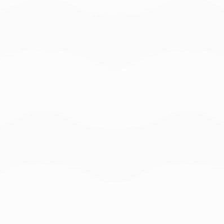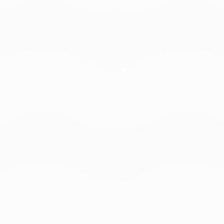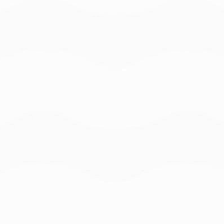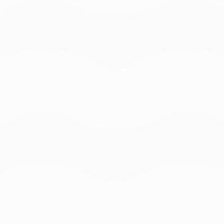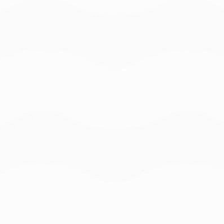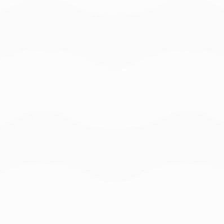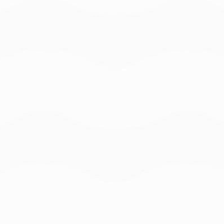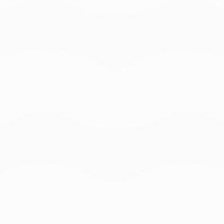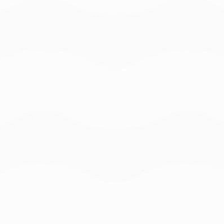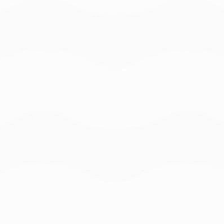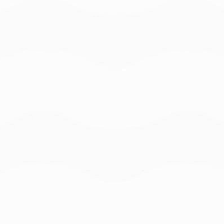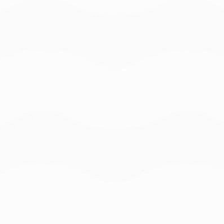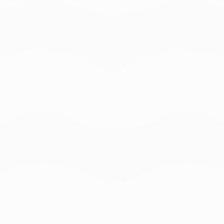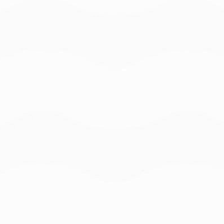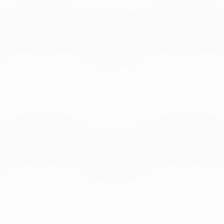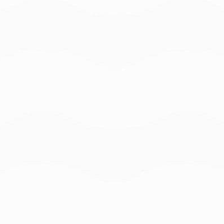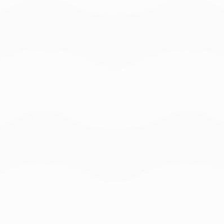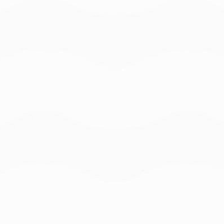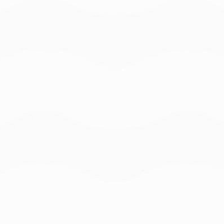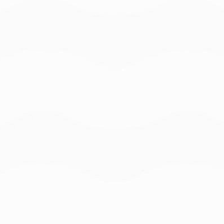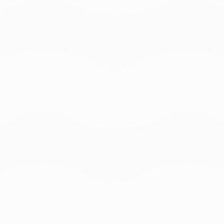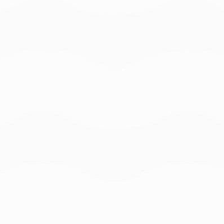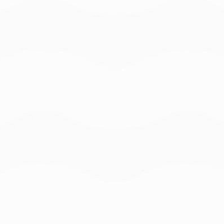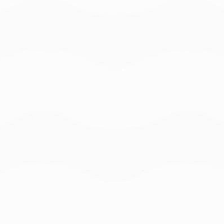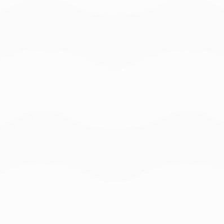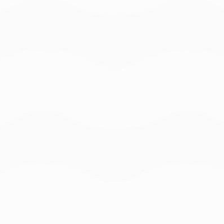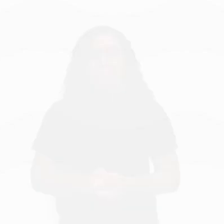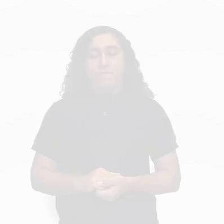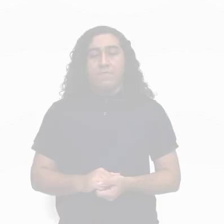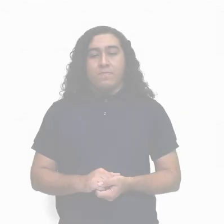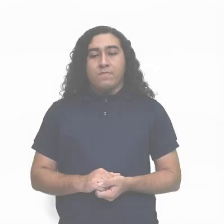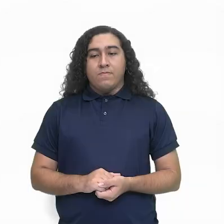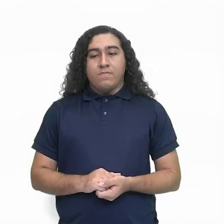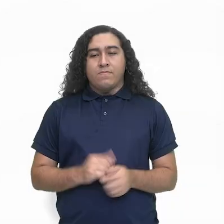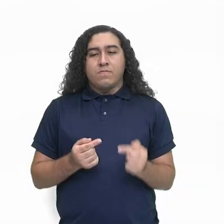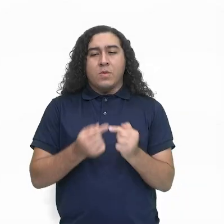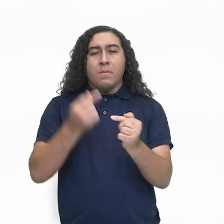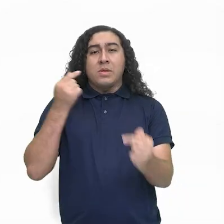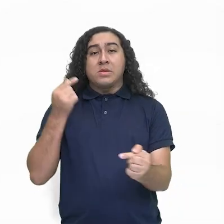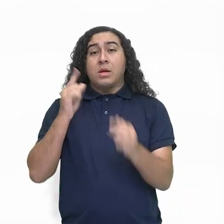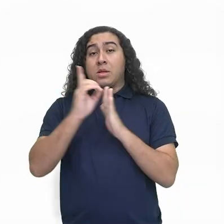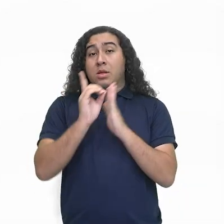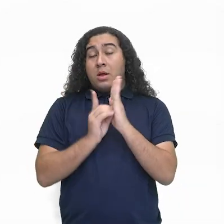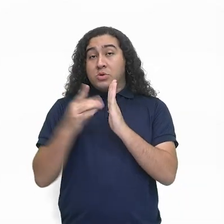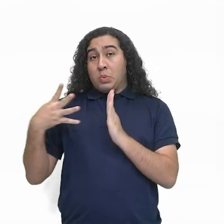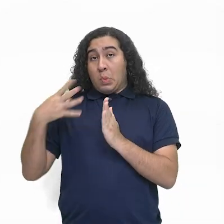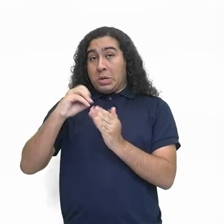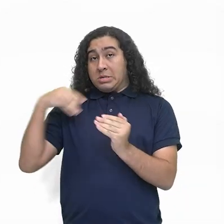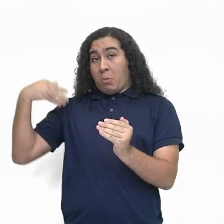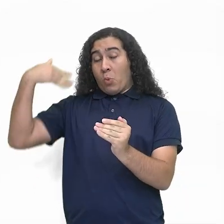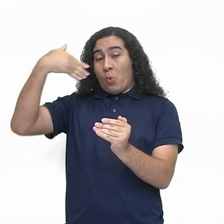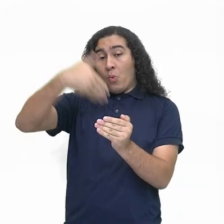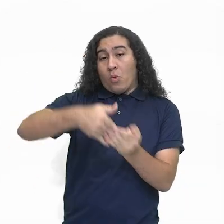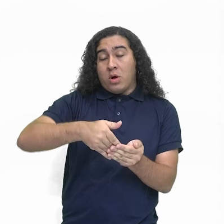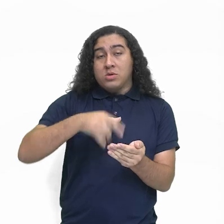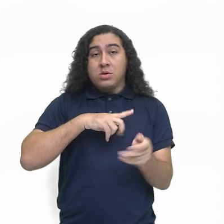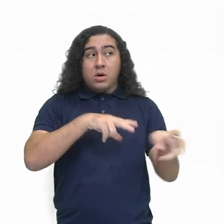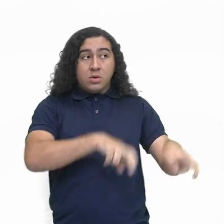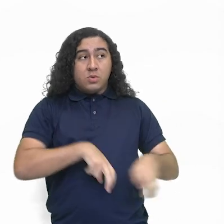processo de modernização. Desde a década de 40, a agricultura passou por um grande processo